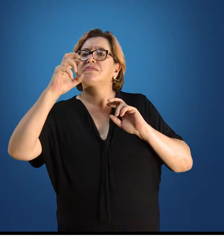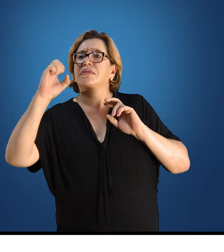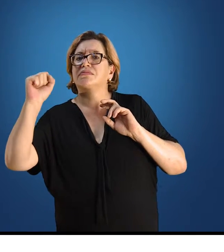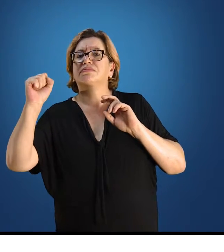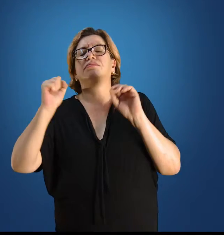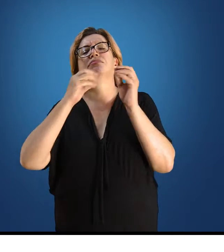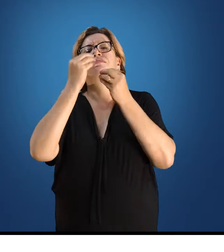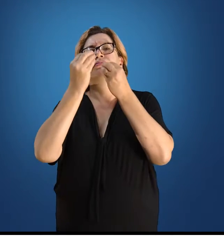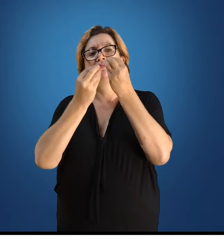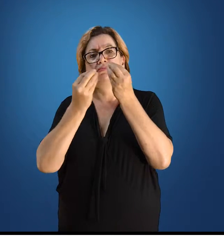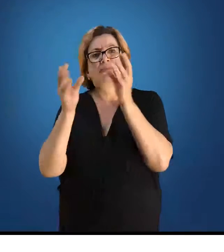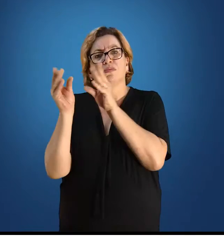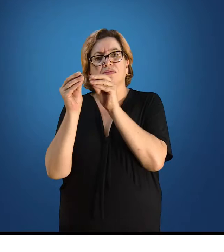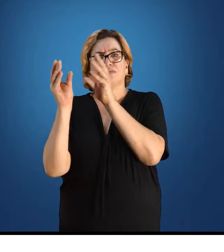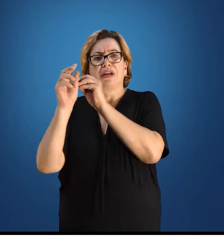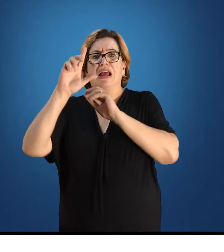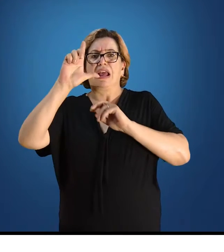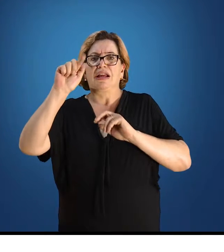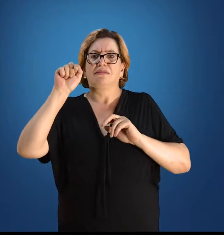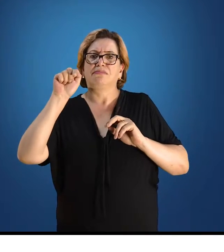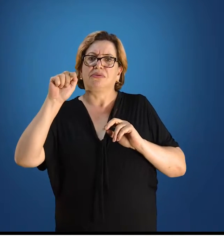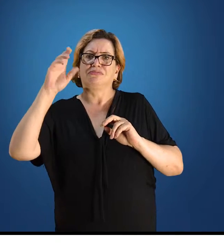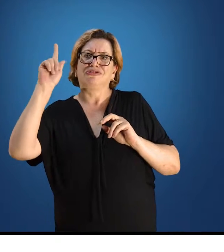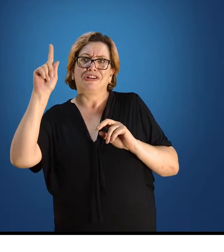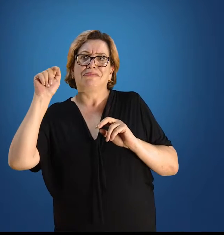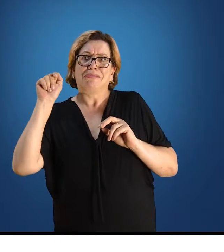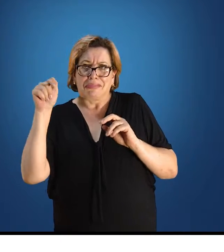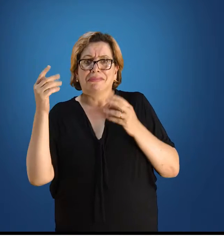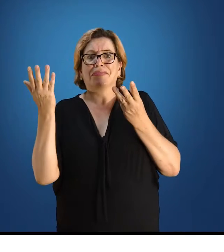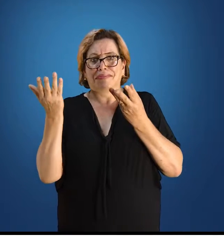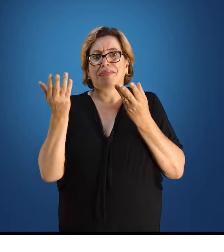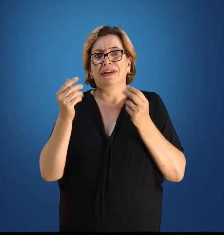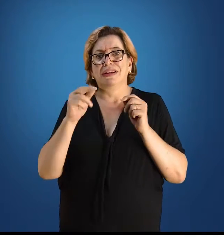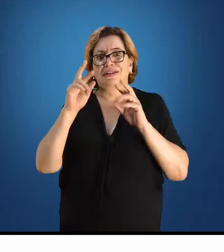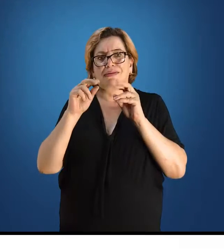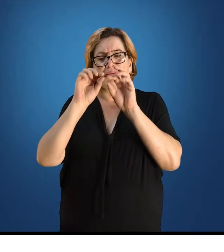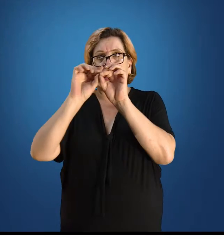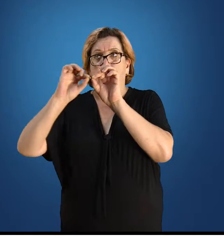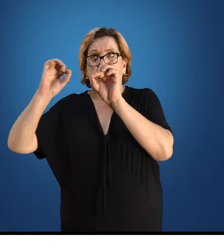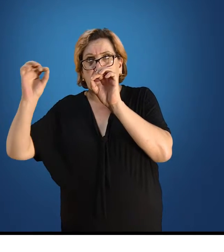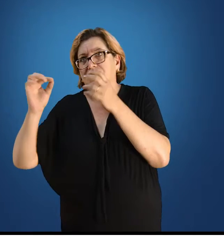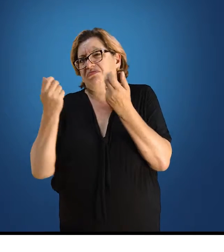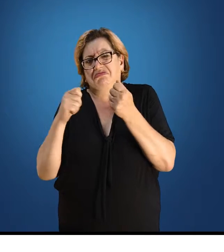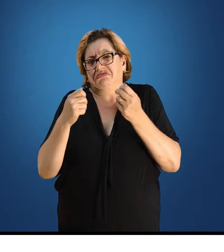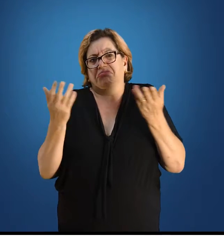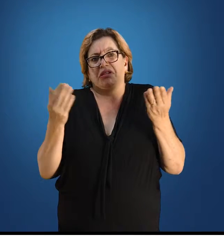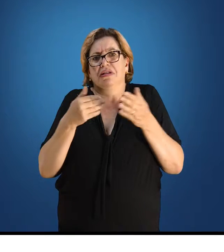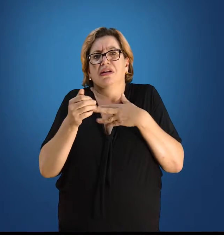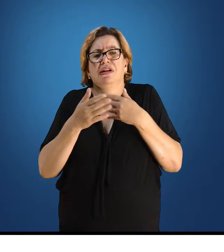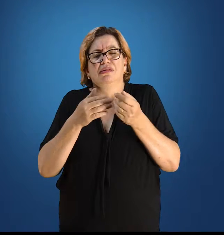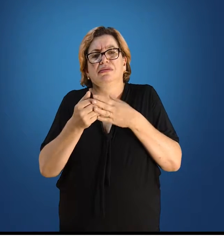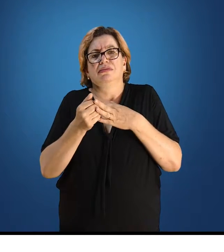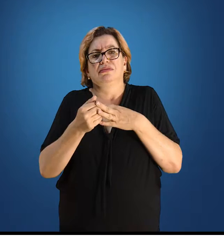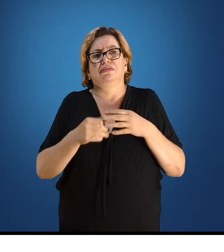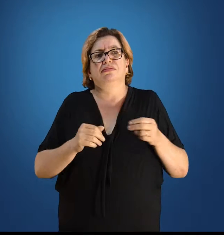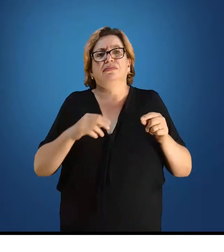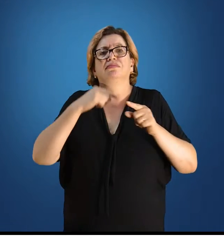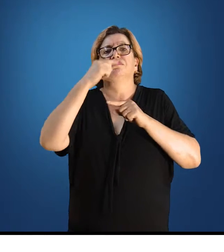vêm abreviados. Podem vir por extenso também, não tem problema. Como aqui tem muitos nomes, né? Ele abreviou. Então,